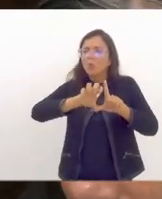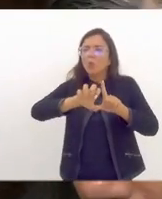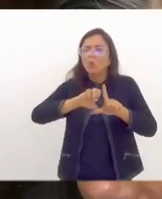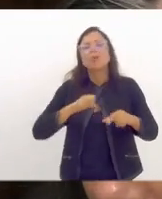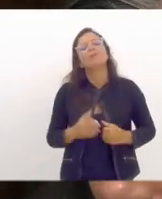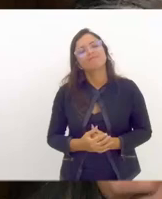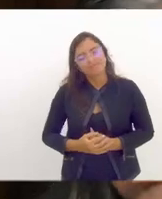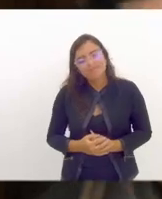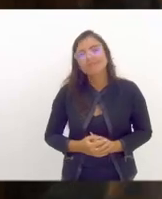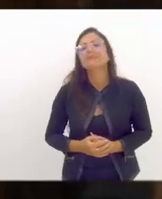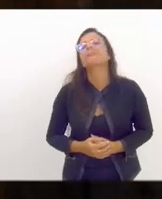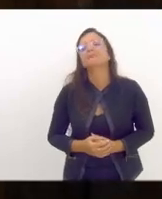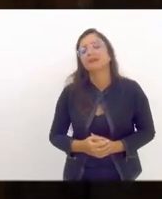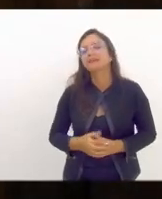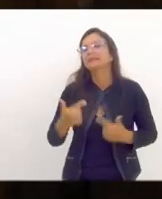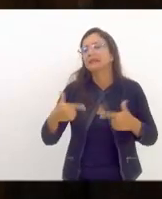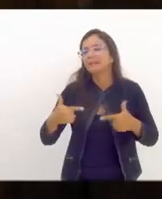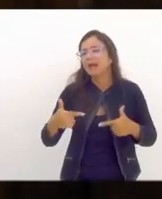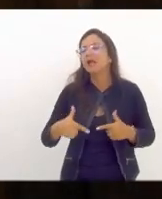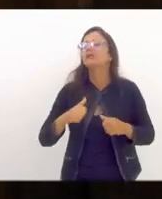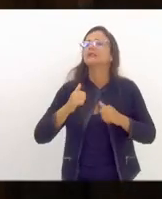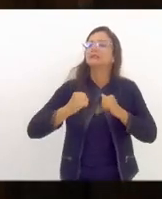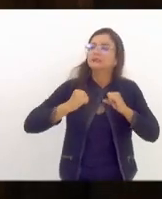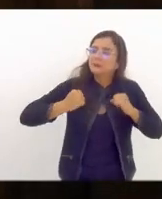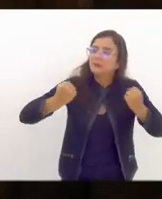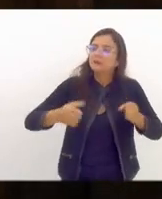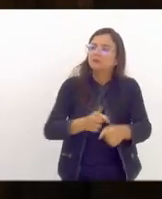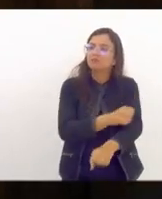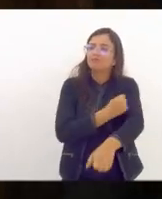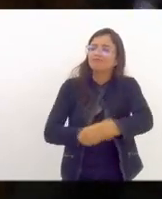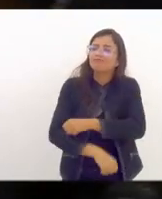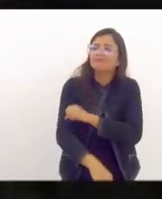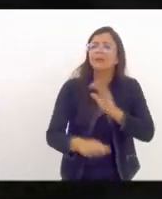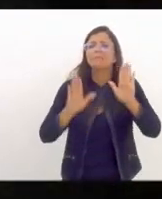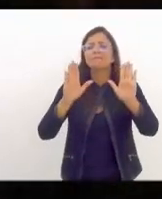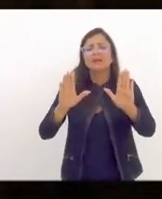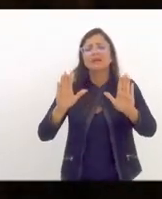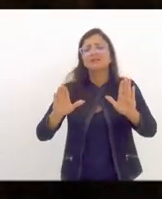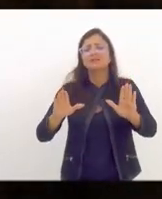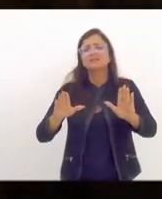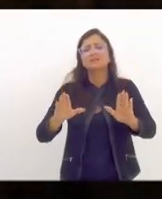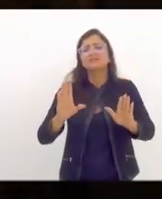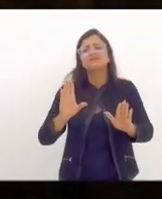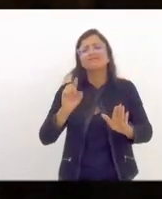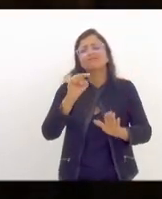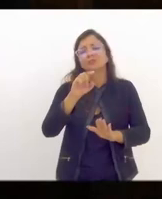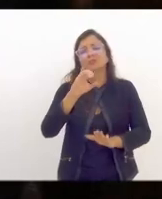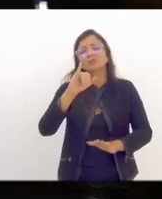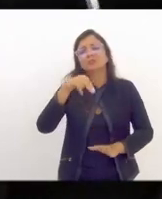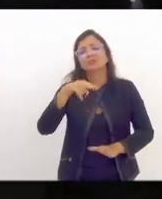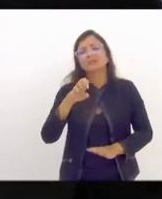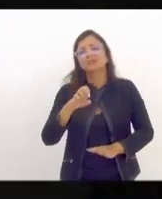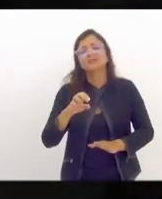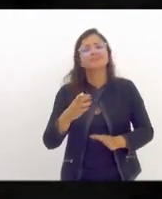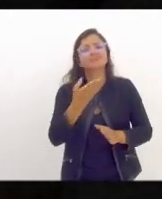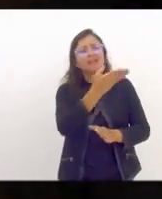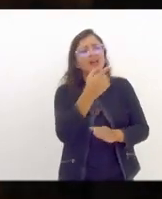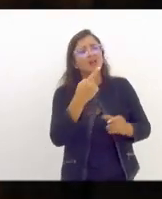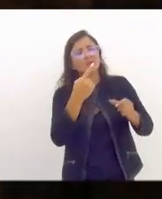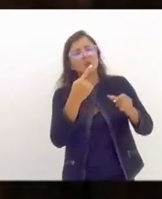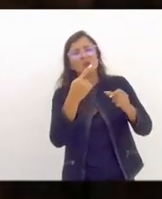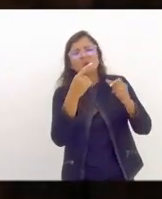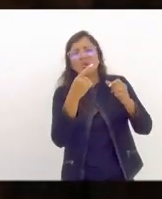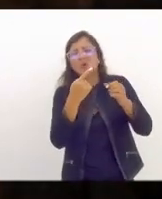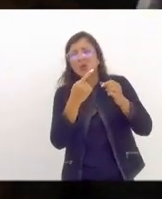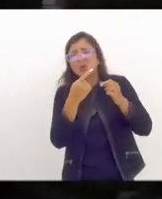pois a disputa ingrata já que o ponto cego está distante do cartão postal da cidade está cravado na